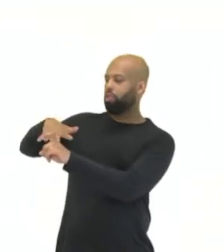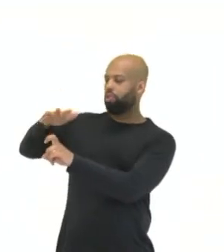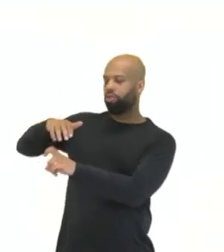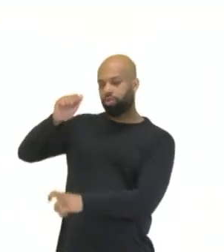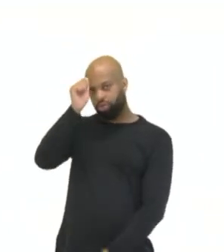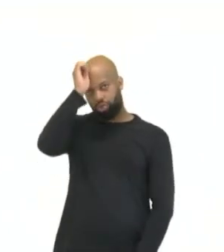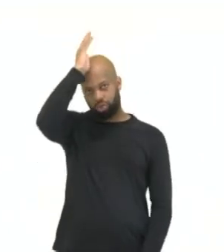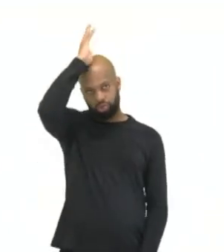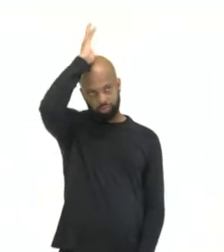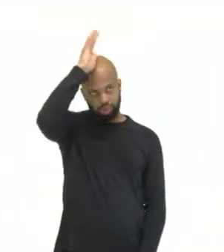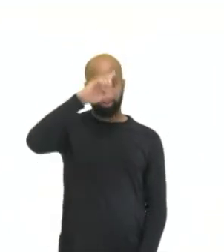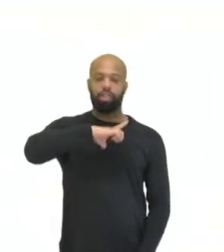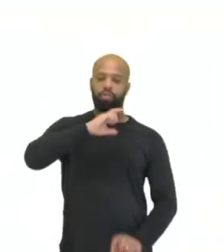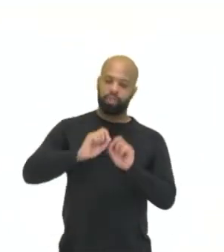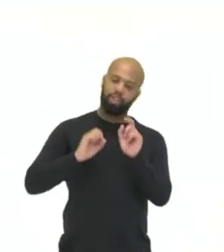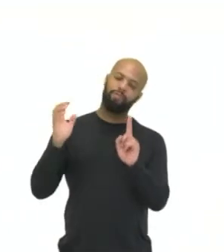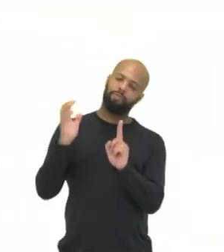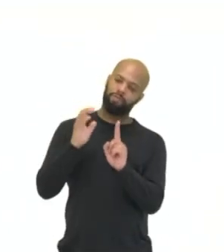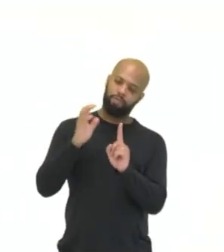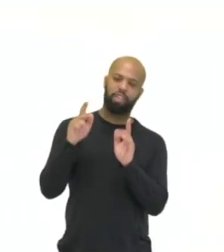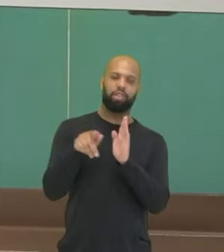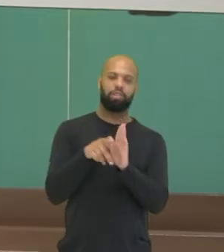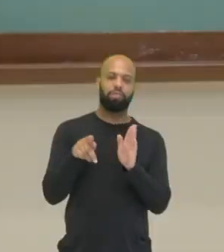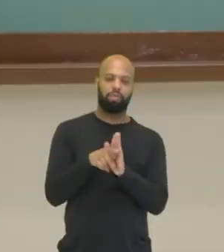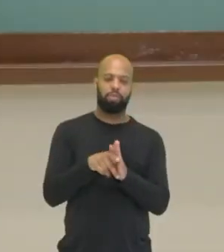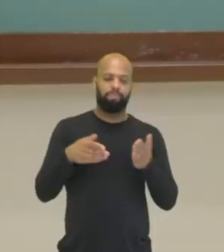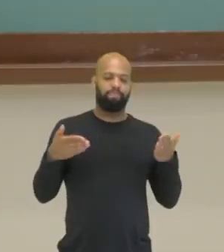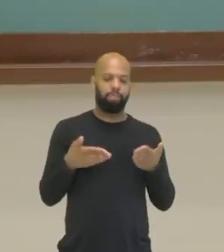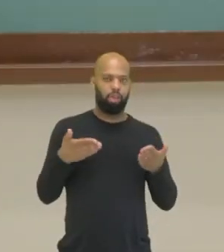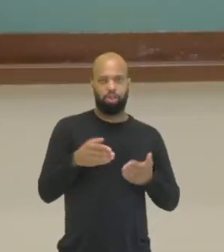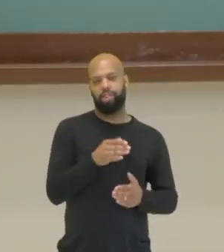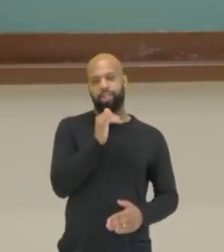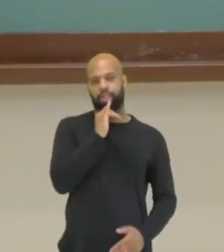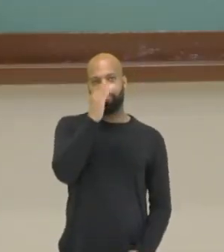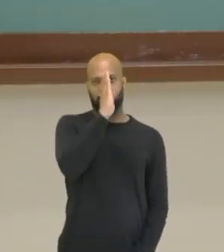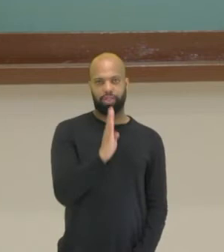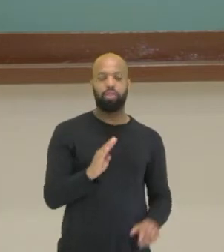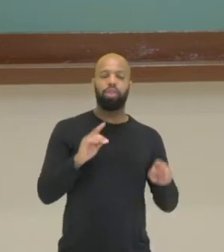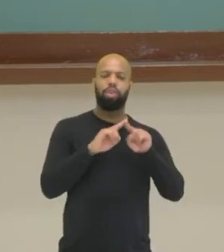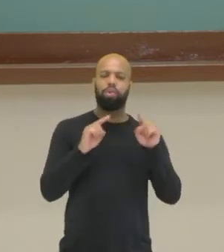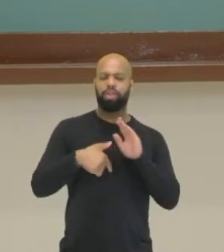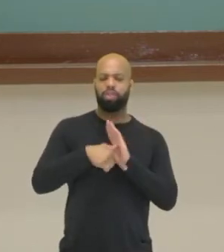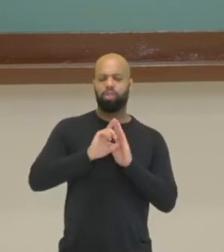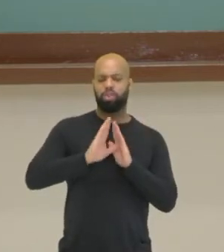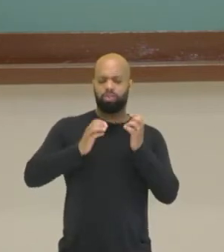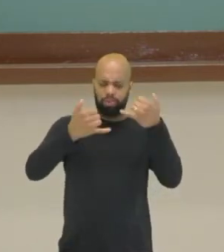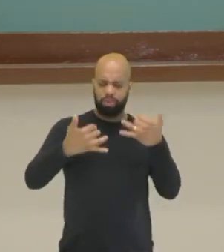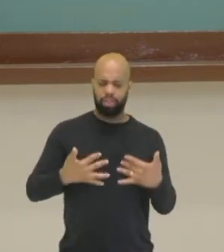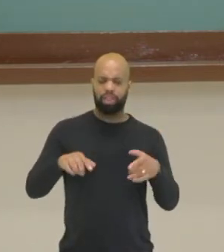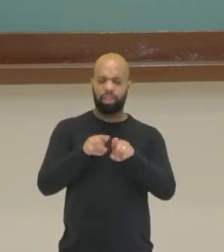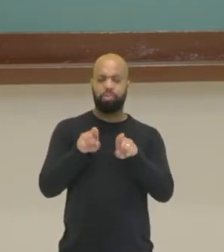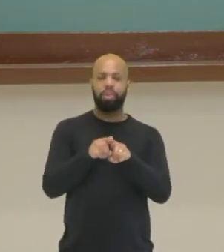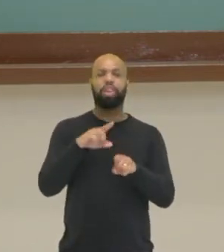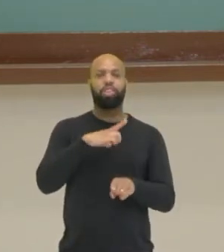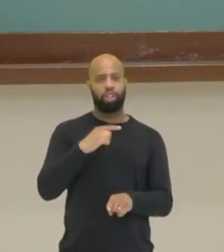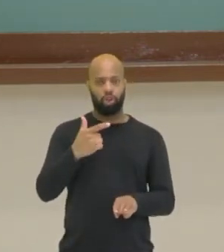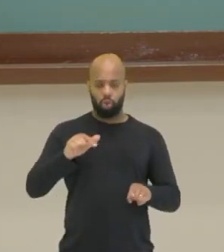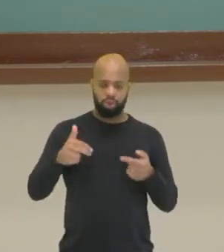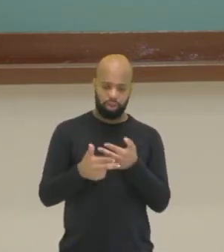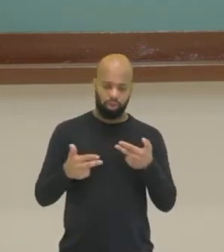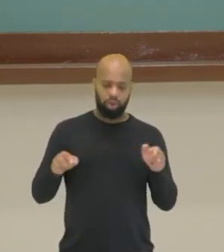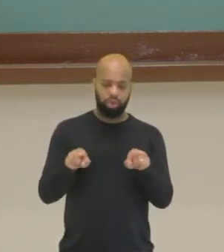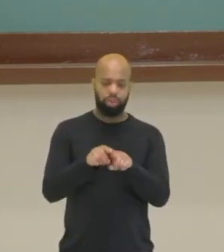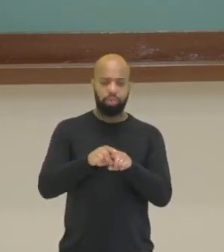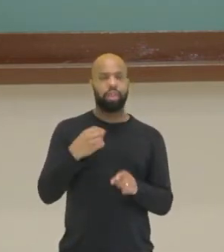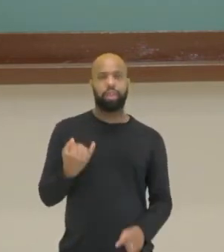diretas sentidas na sociedade ocidental como a brasileira. Mas galerinha do sexto ano, eu também comentei de um outro legado e muito importante, com